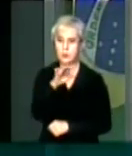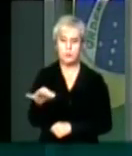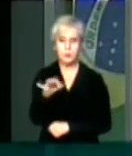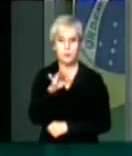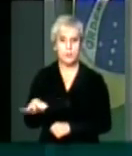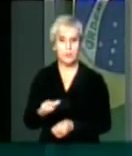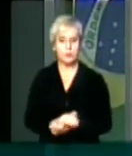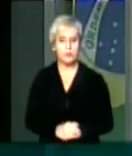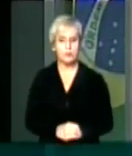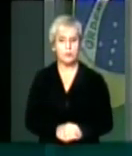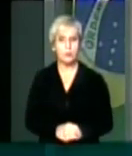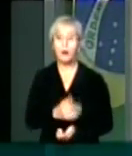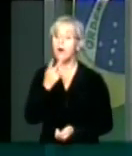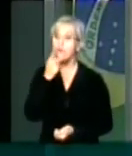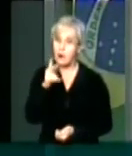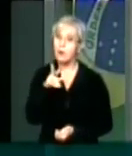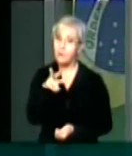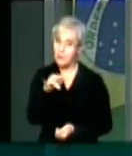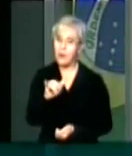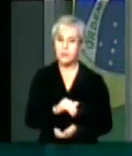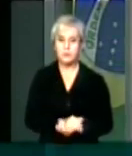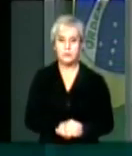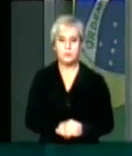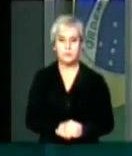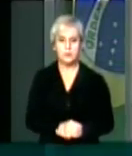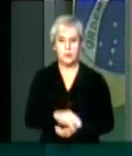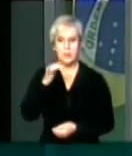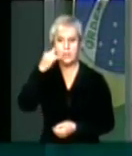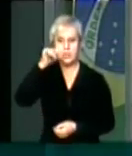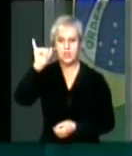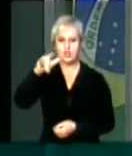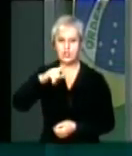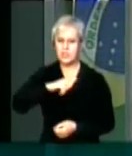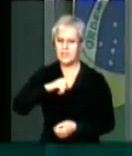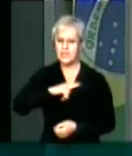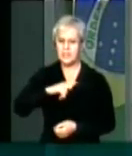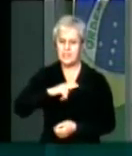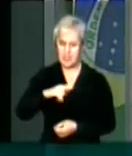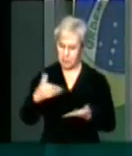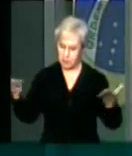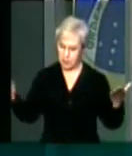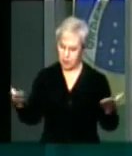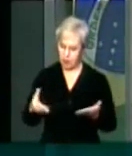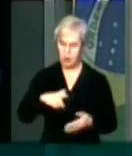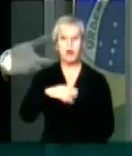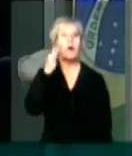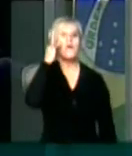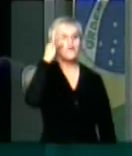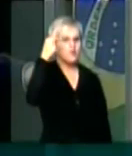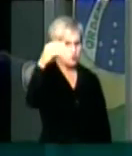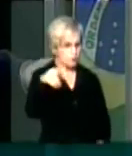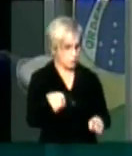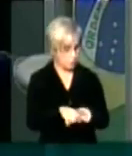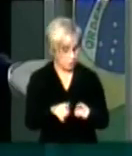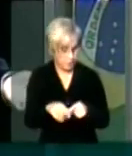32% de redução na conta de energia. Ela dizia: a energia nós temos para o presente e para o futuro.